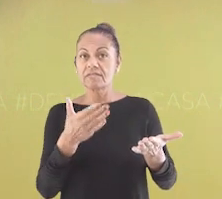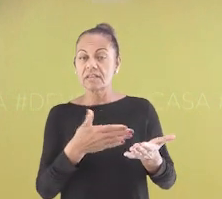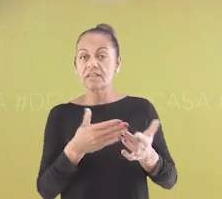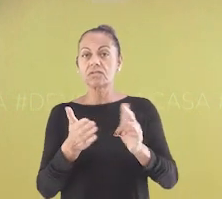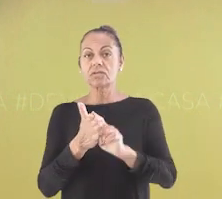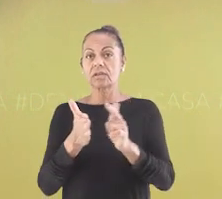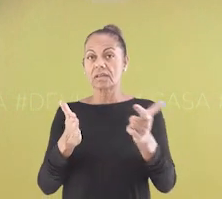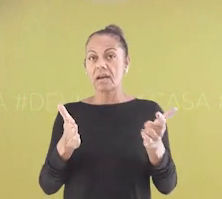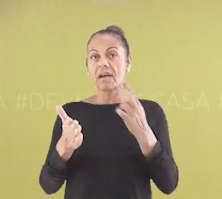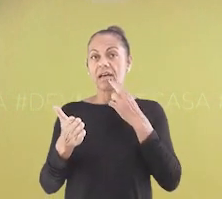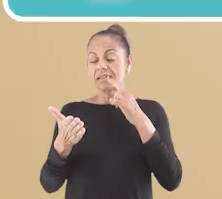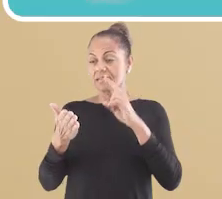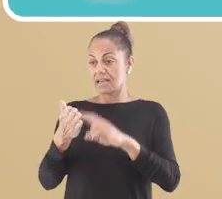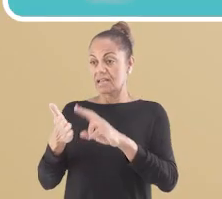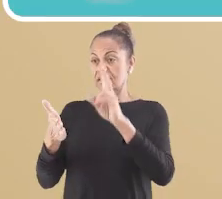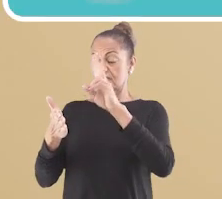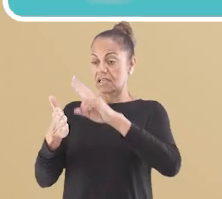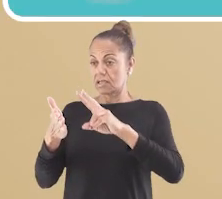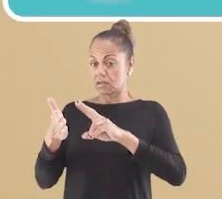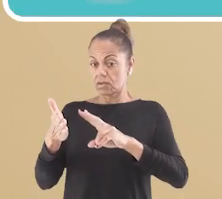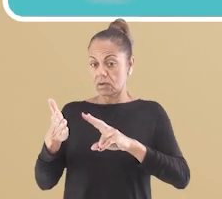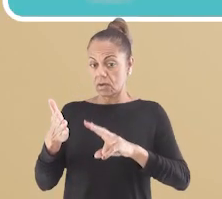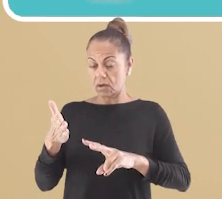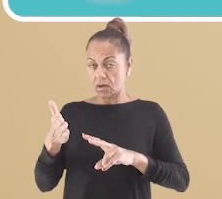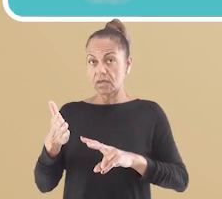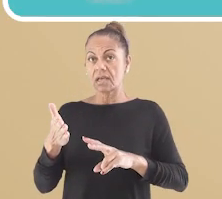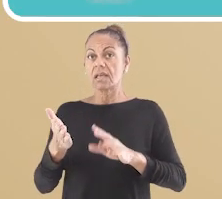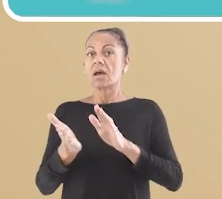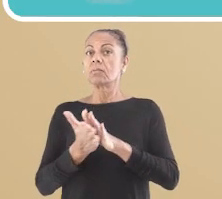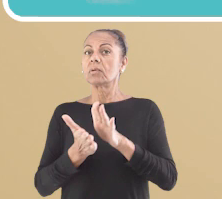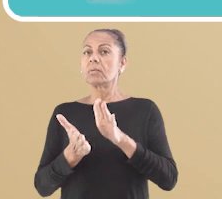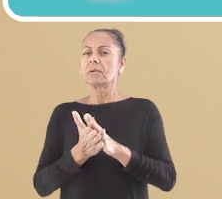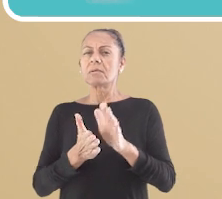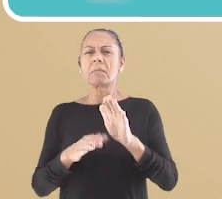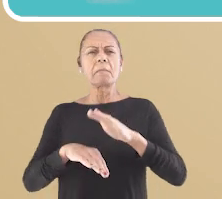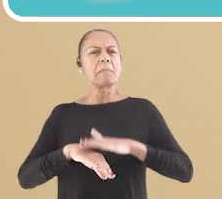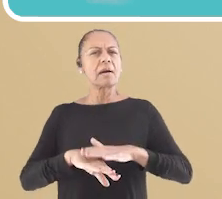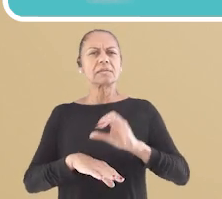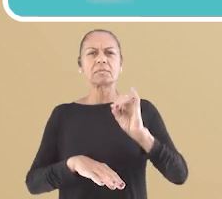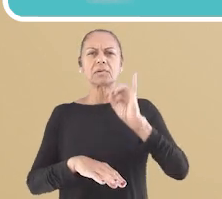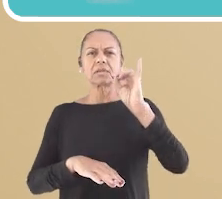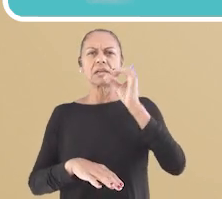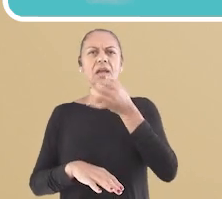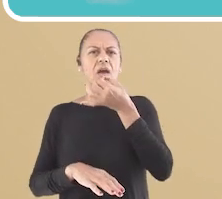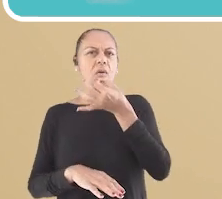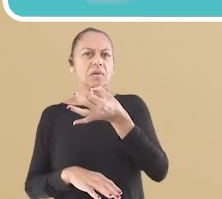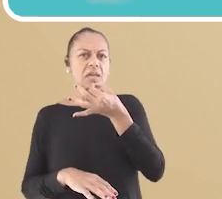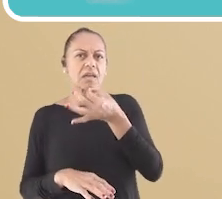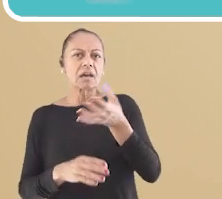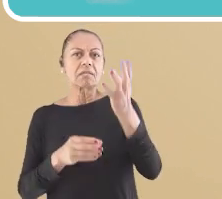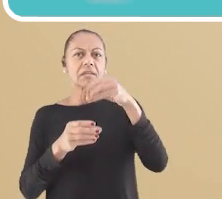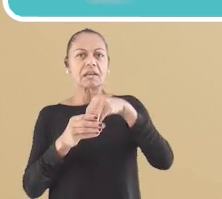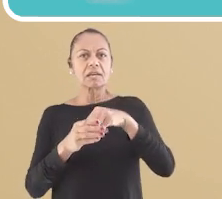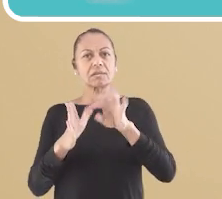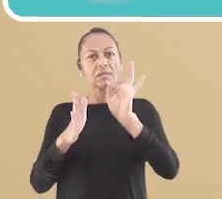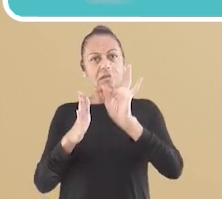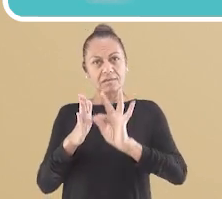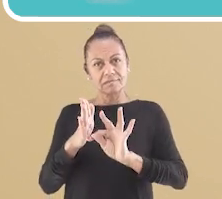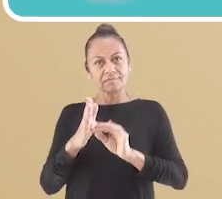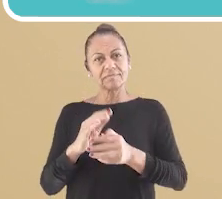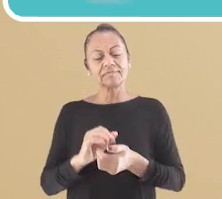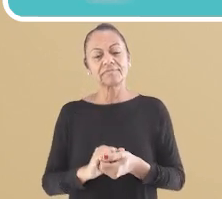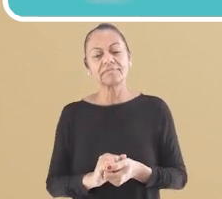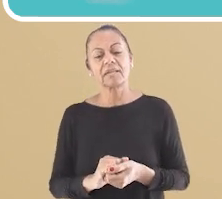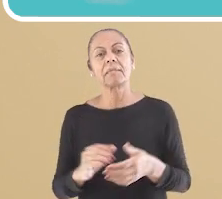nas páginas dos exemplares. Por isso, revistas e jornais editam as cartas de leitores recebidas e publicam apenas as